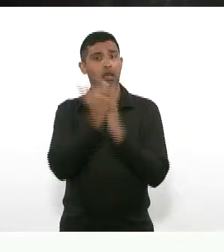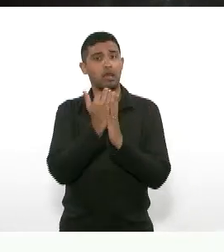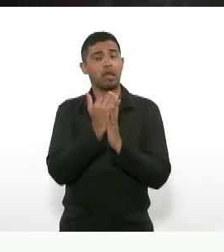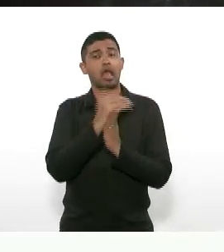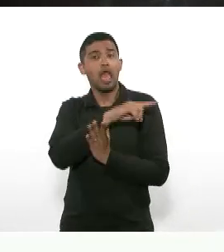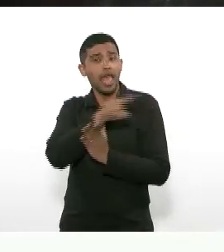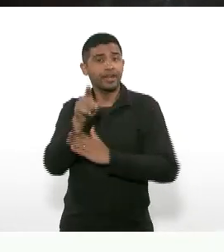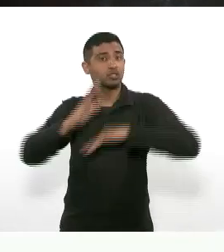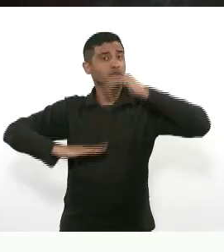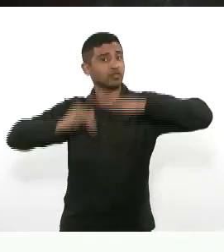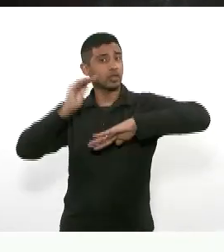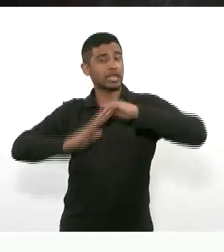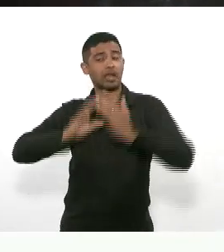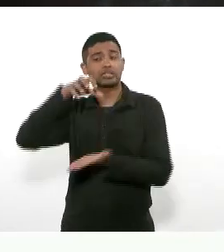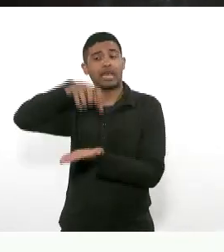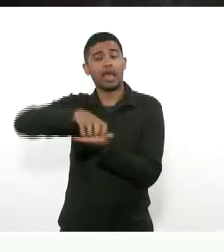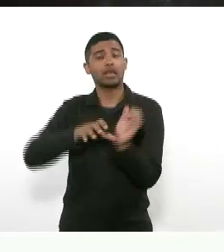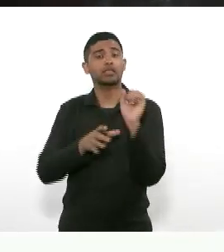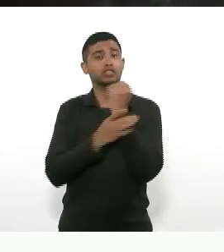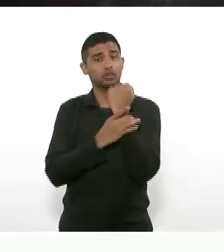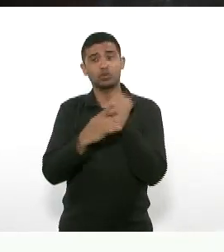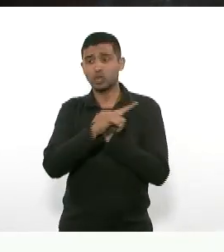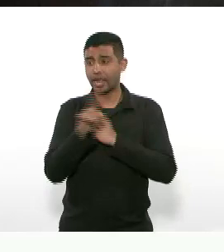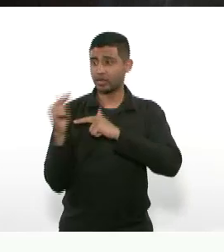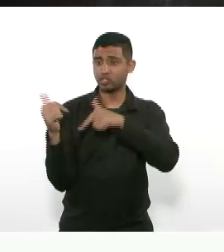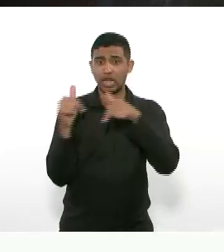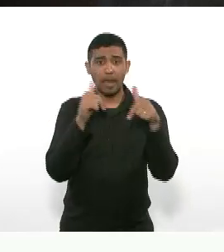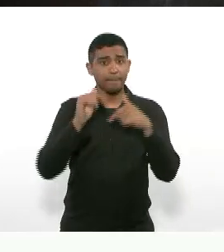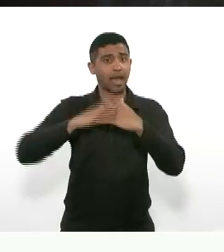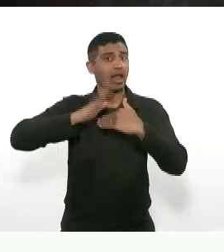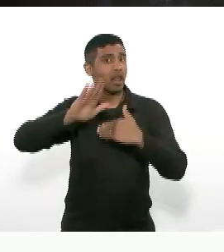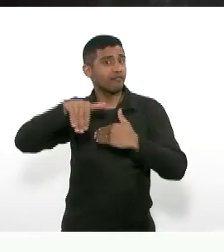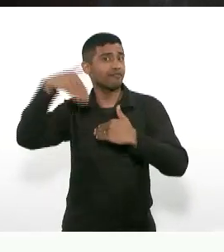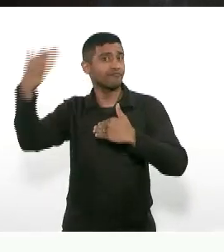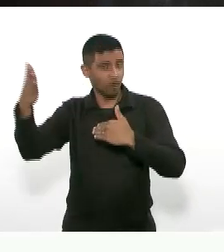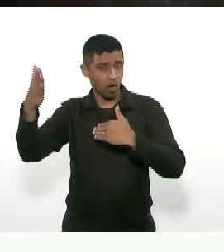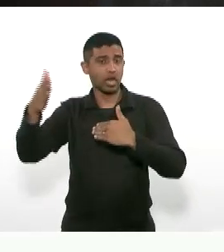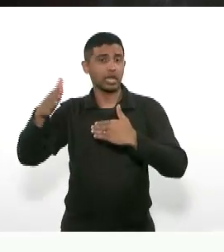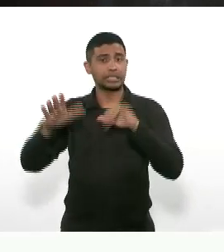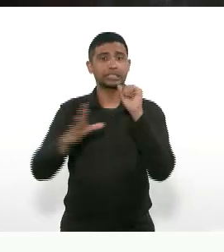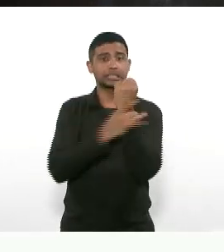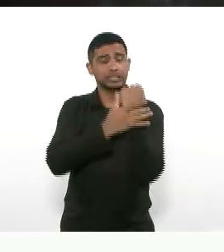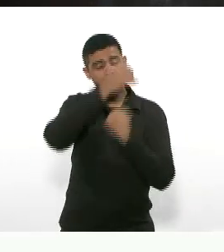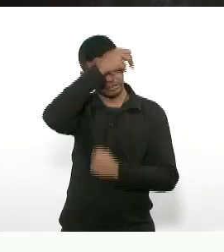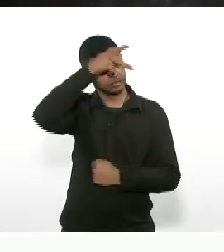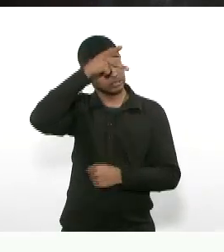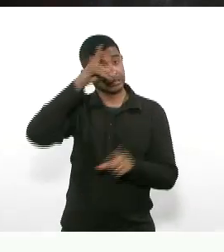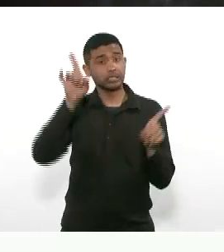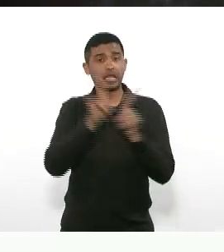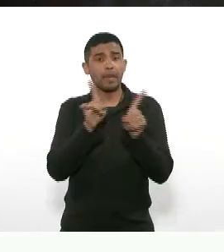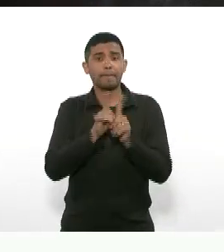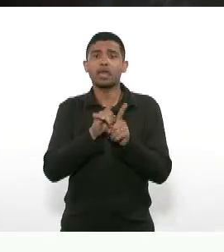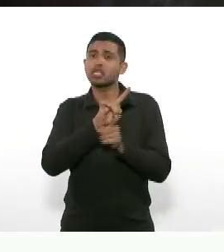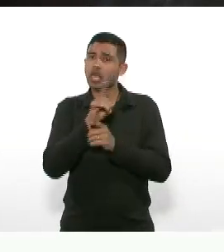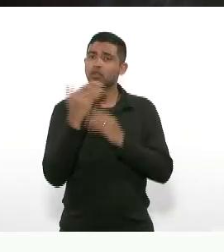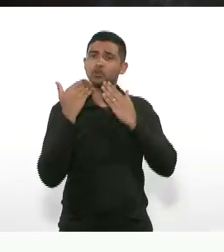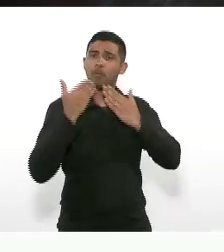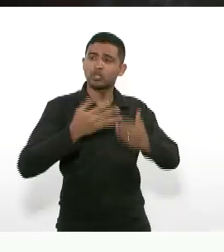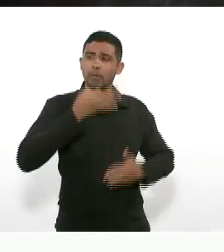profissionais da área da segurança que atuem fora das corporações da segurança e também critérios que tem que